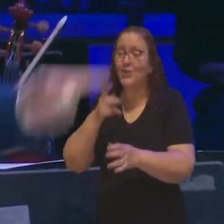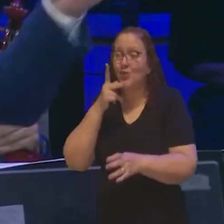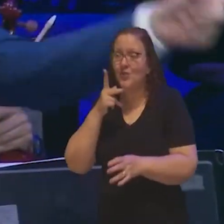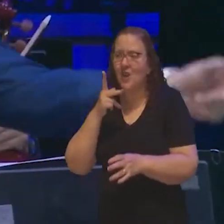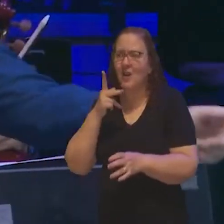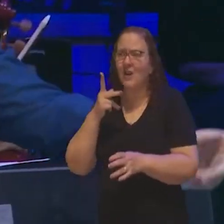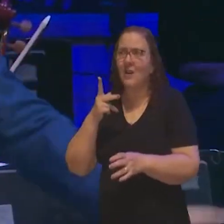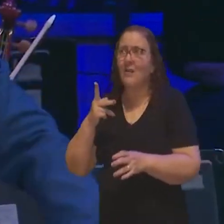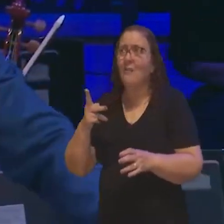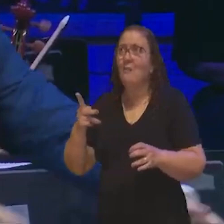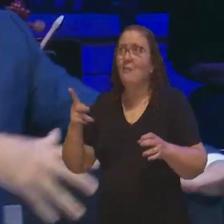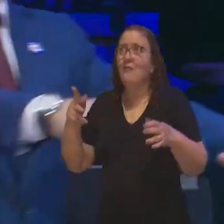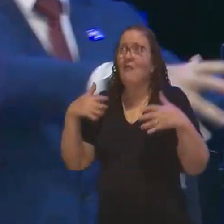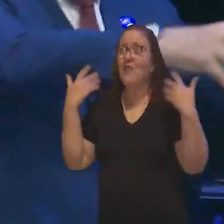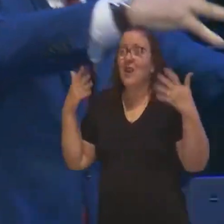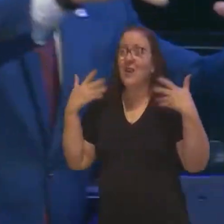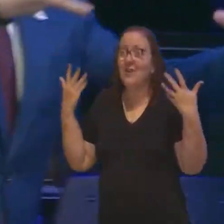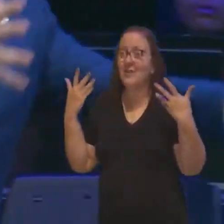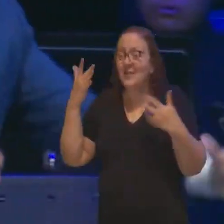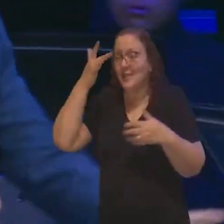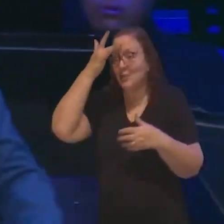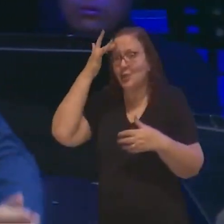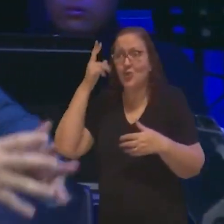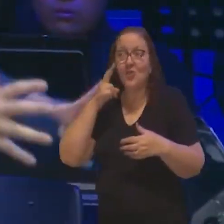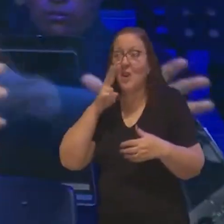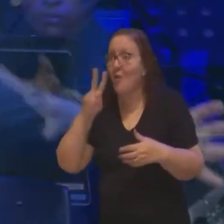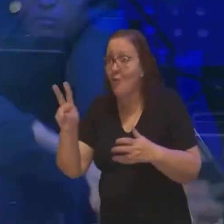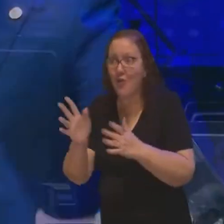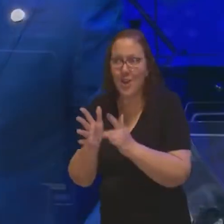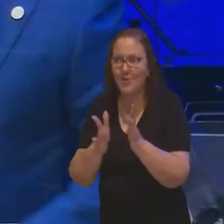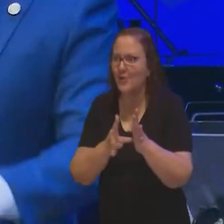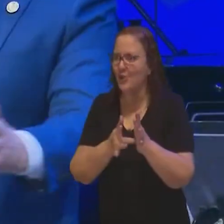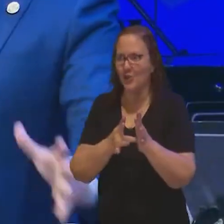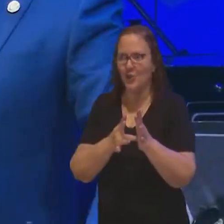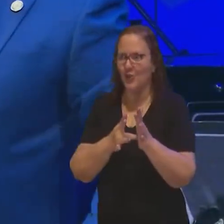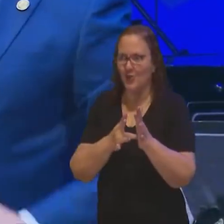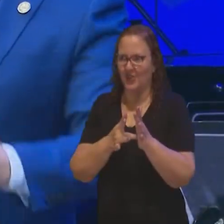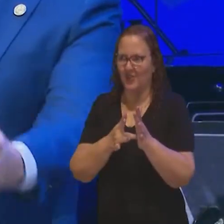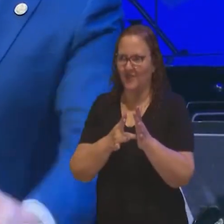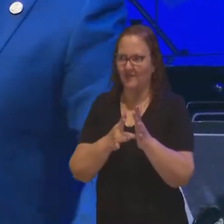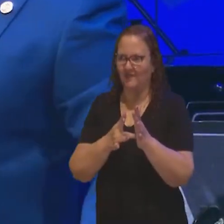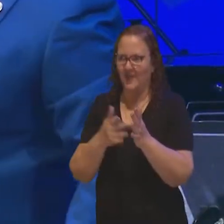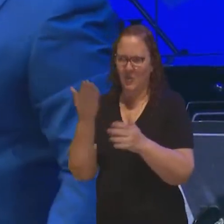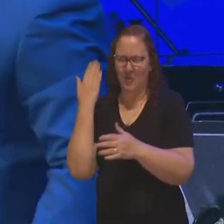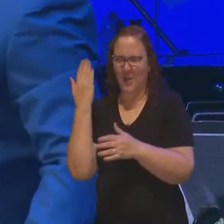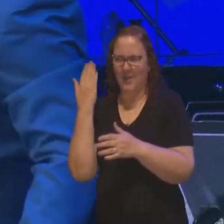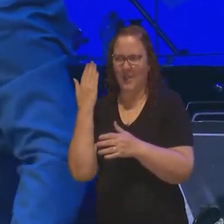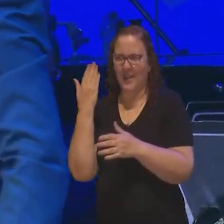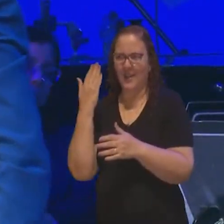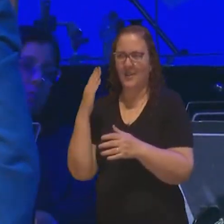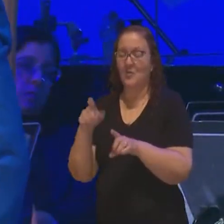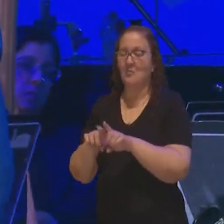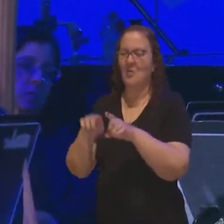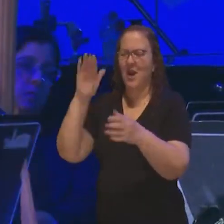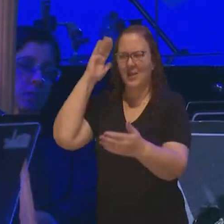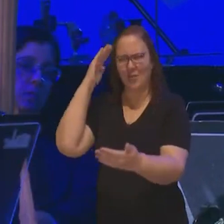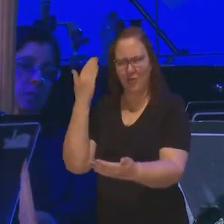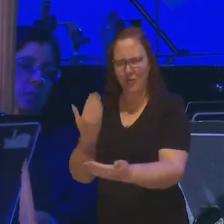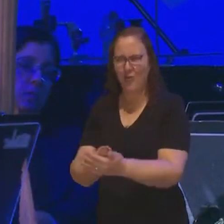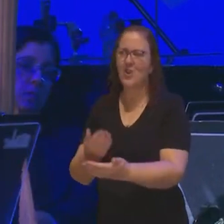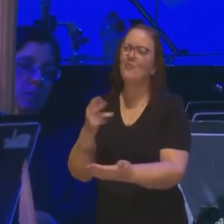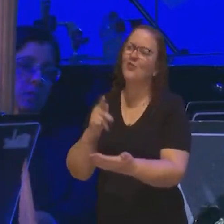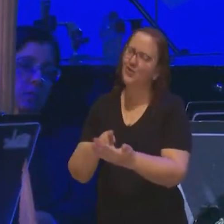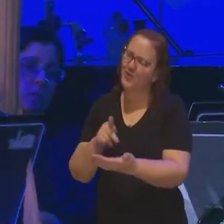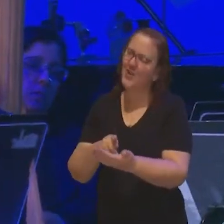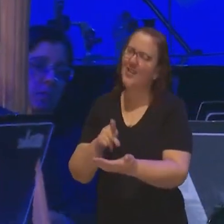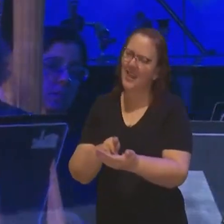os que não estiveram lá, os que não estavam naquele quarto quando Jesus chegou diante dos seus discípulos, não, bem-aventurados aqueles